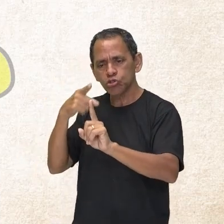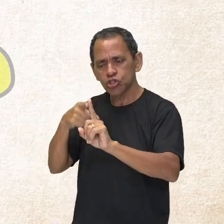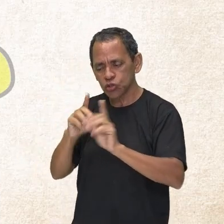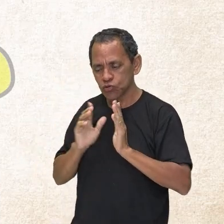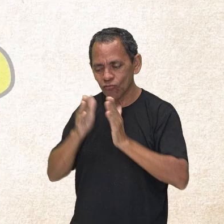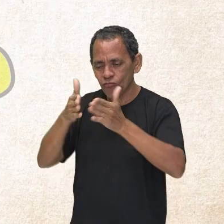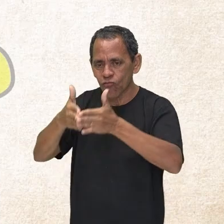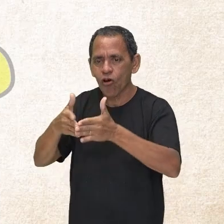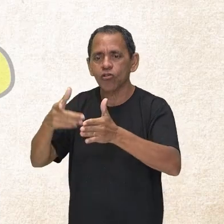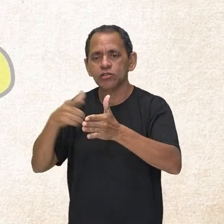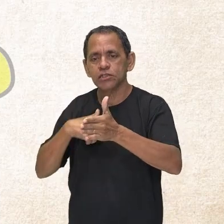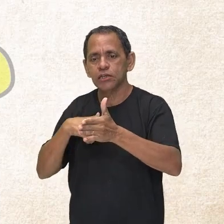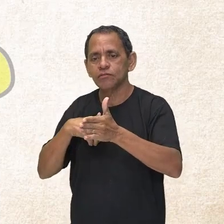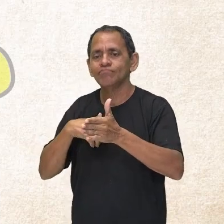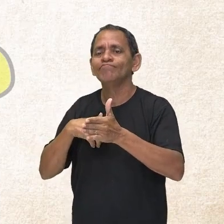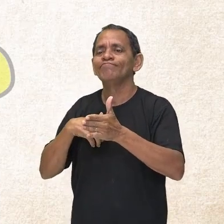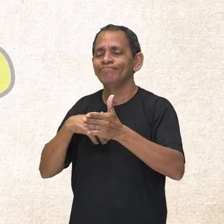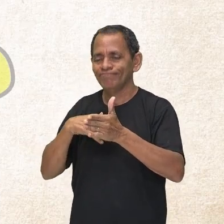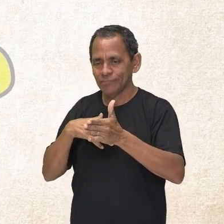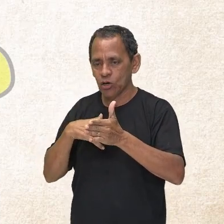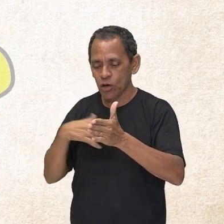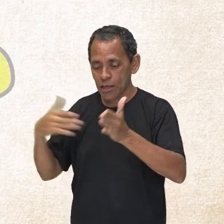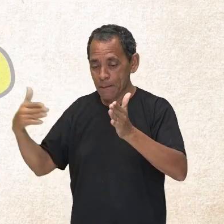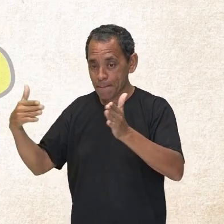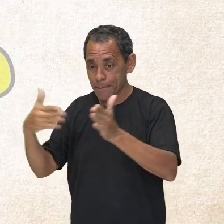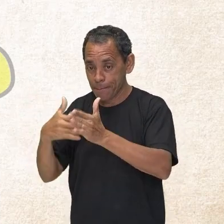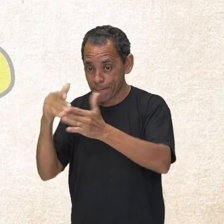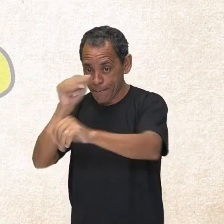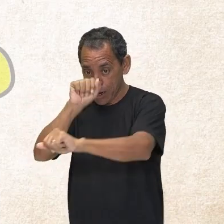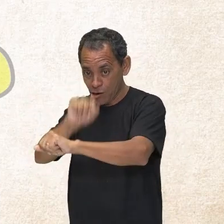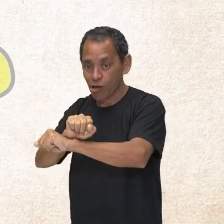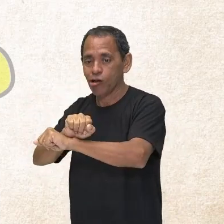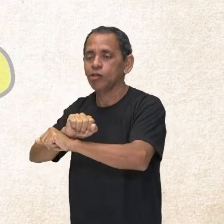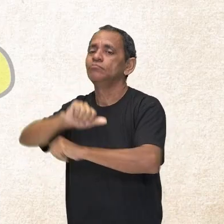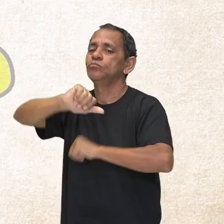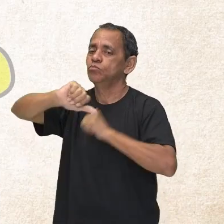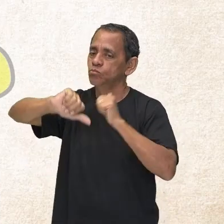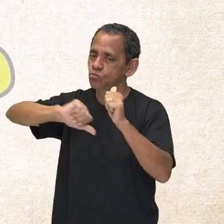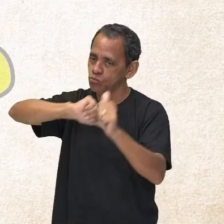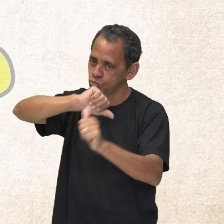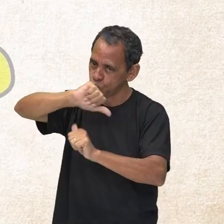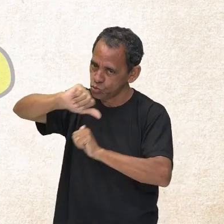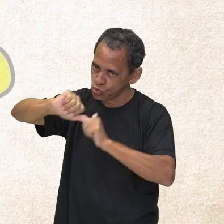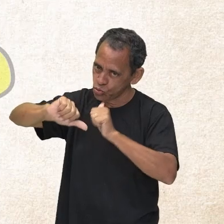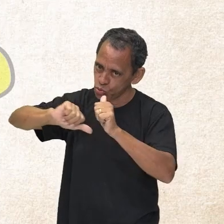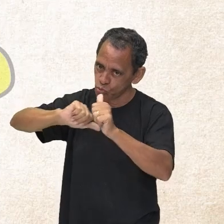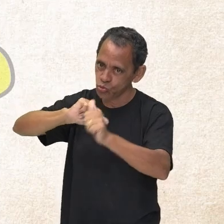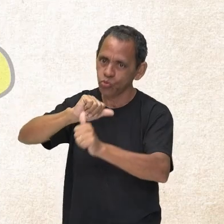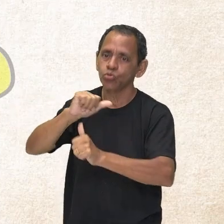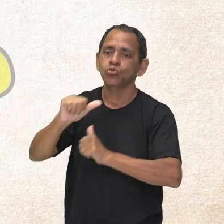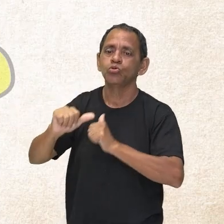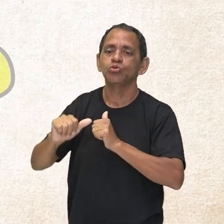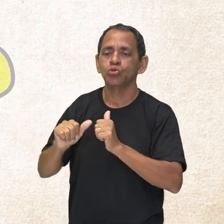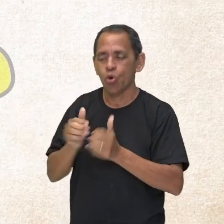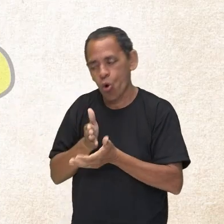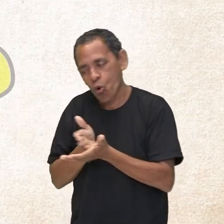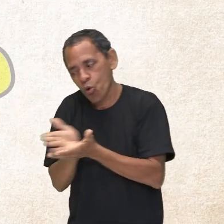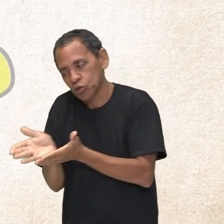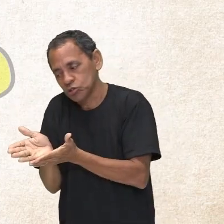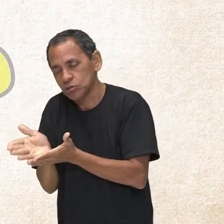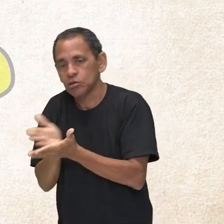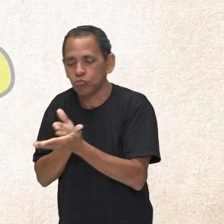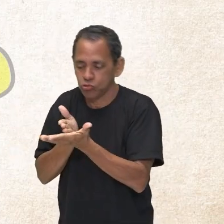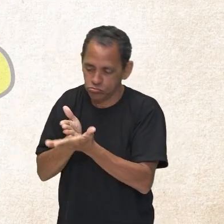ele precisou tomar atitudes. Ambos precisaram tomar atitude, né? E aí nós temos em